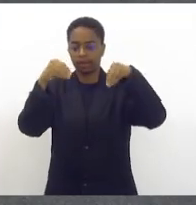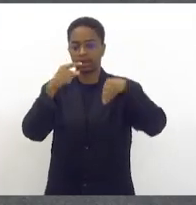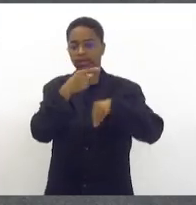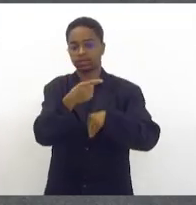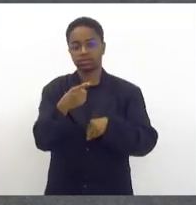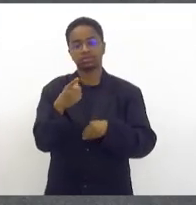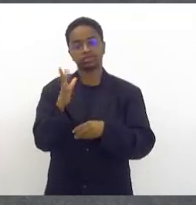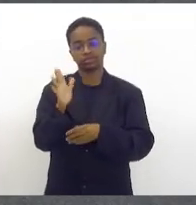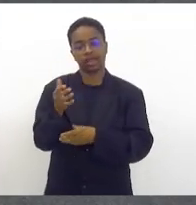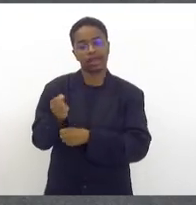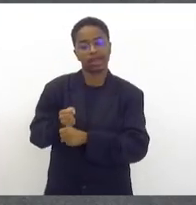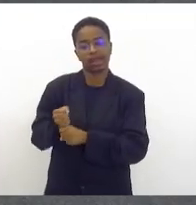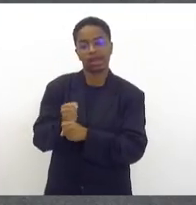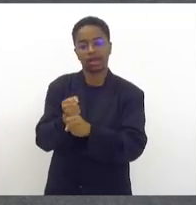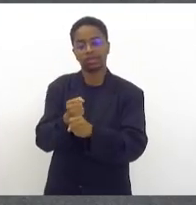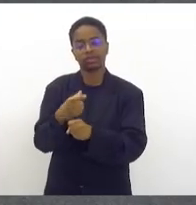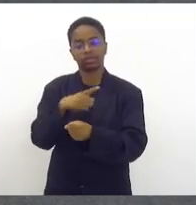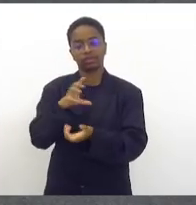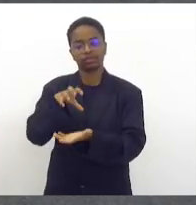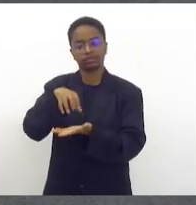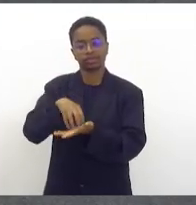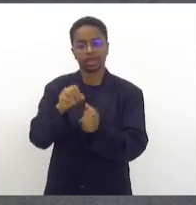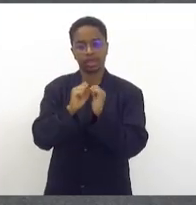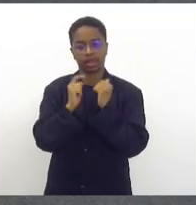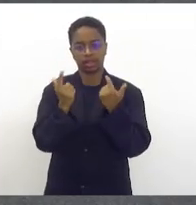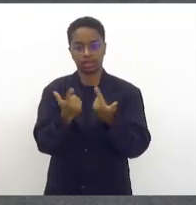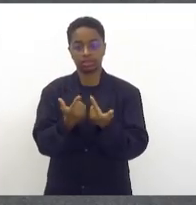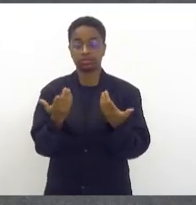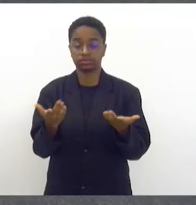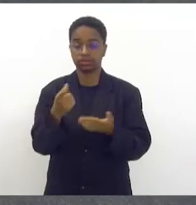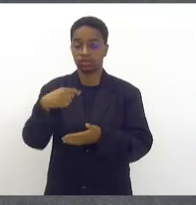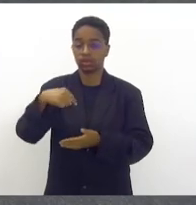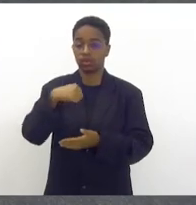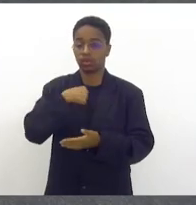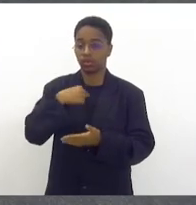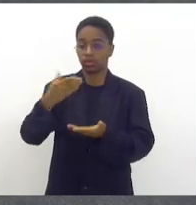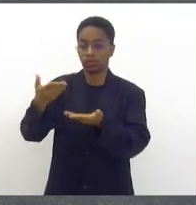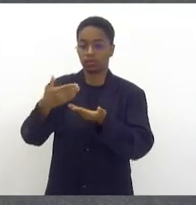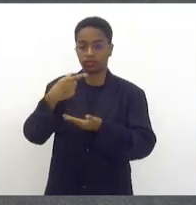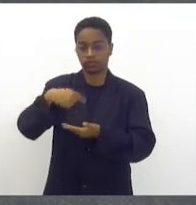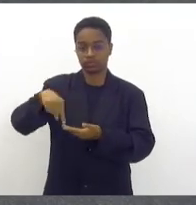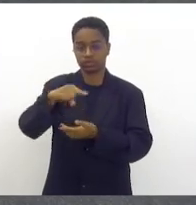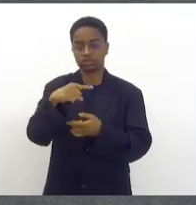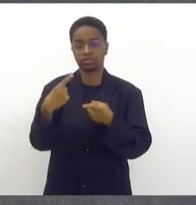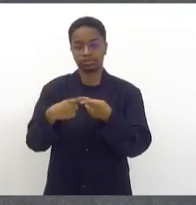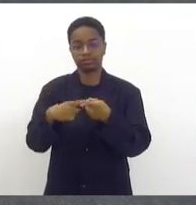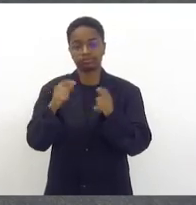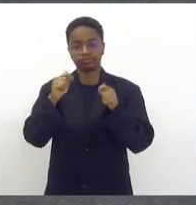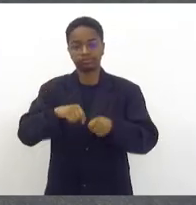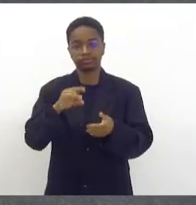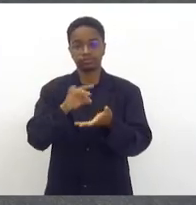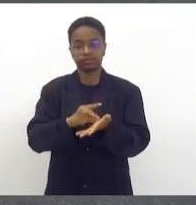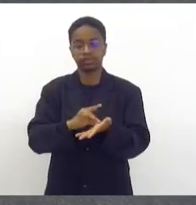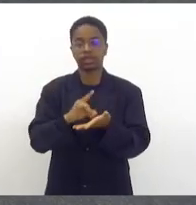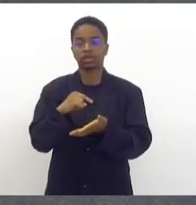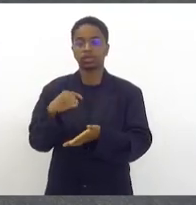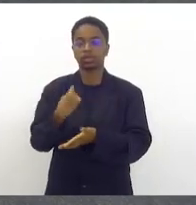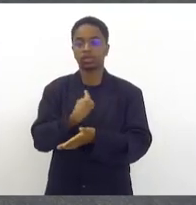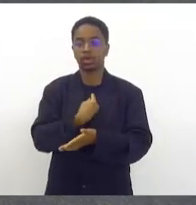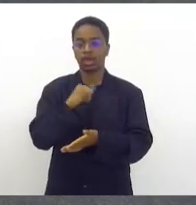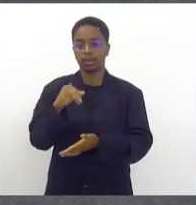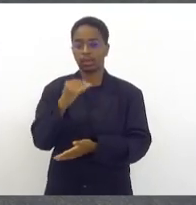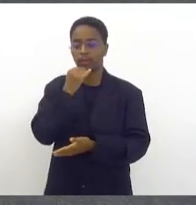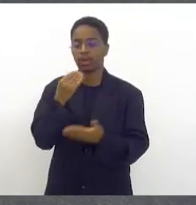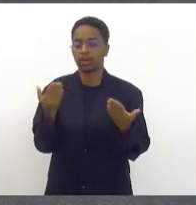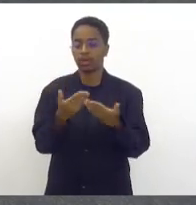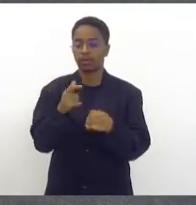muito tempo a Assembleia Legislativa do Estado do Rio de Janeiro. Então, estão todos convidados, justamente para que a gente possa fazer desse momento, que é